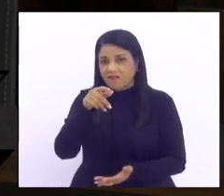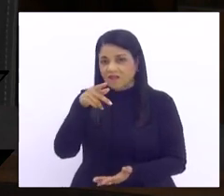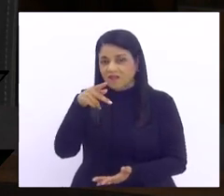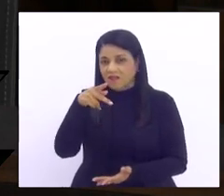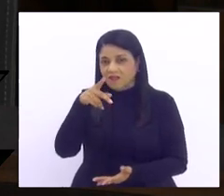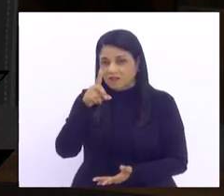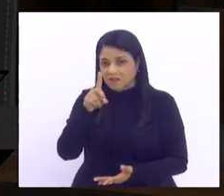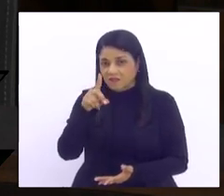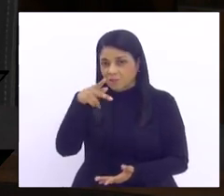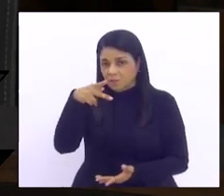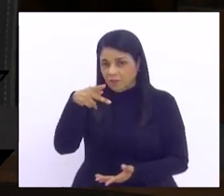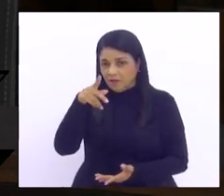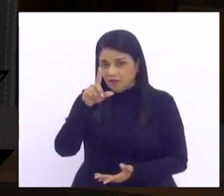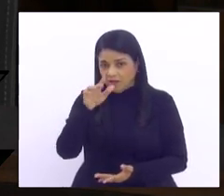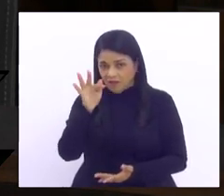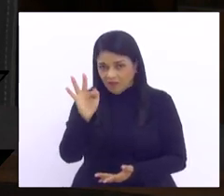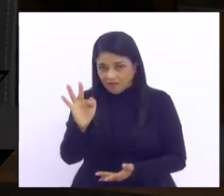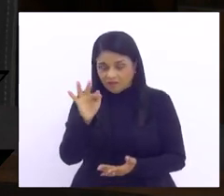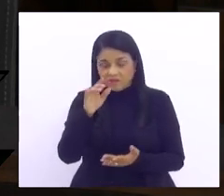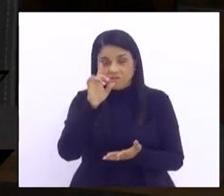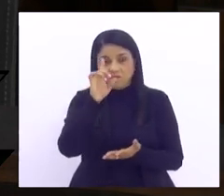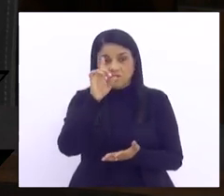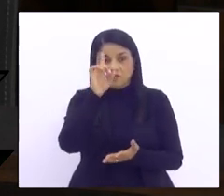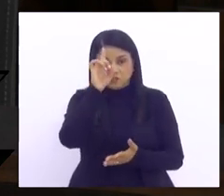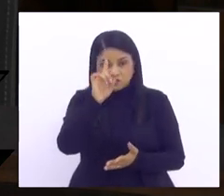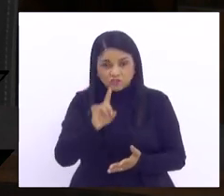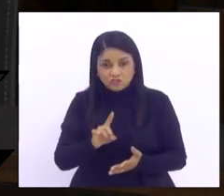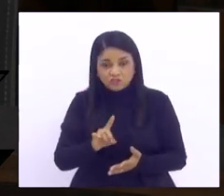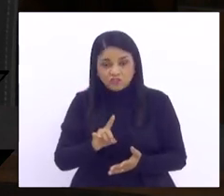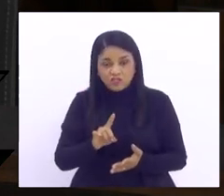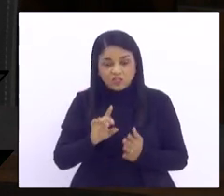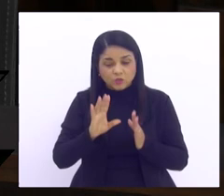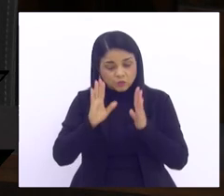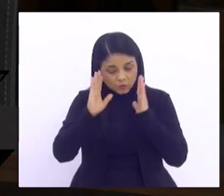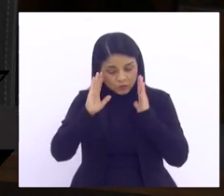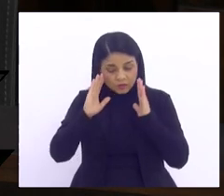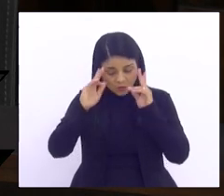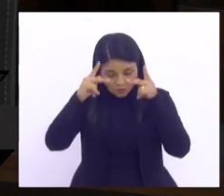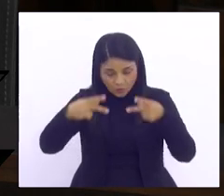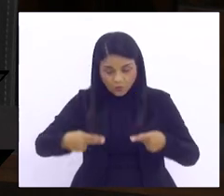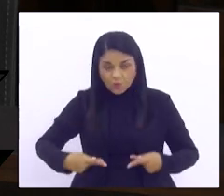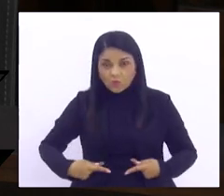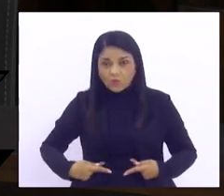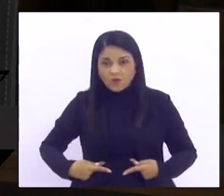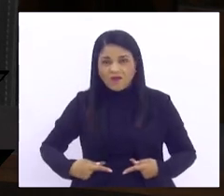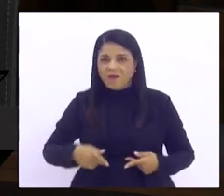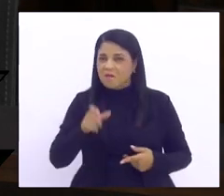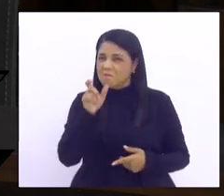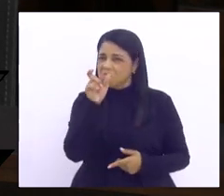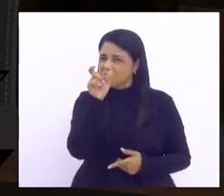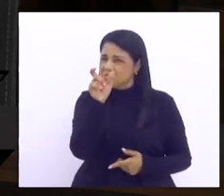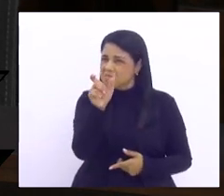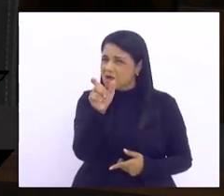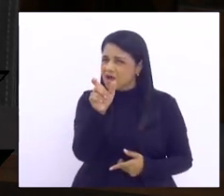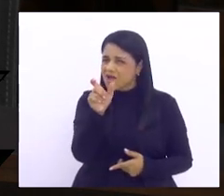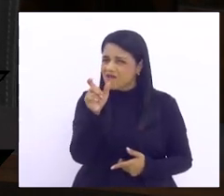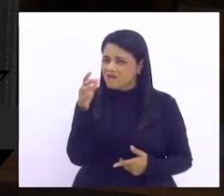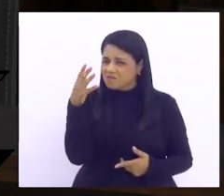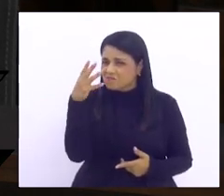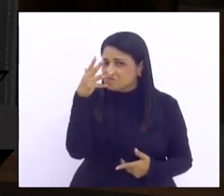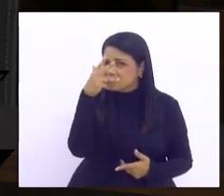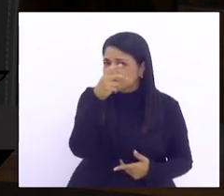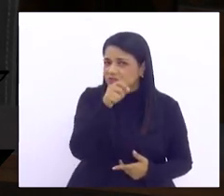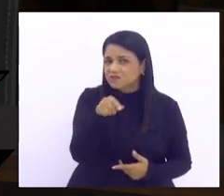está calcada no princípio da dignidade da pessoa humana, né? Essa palavra, essa expressão bonita, que